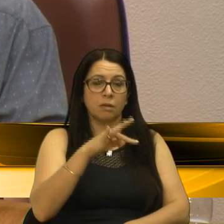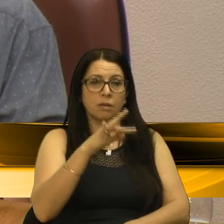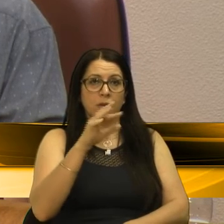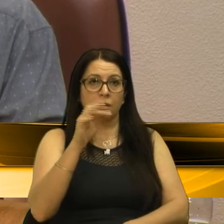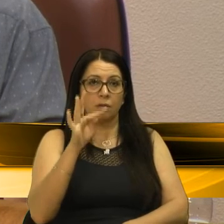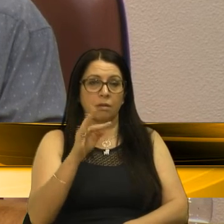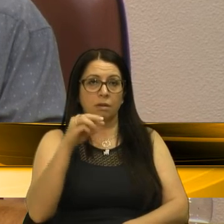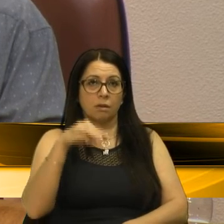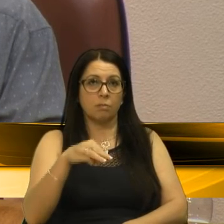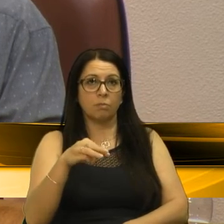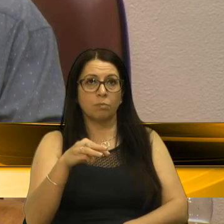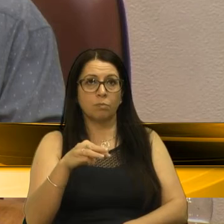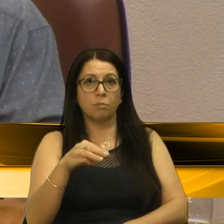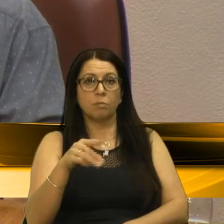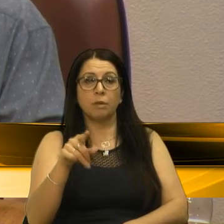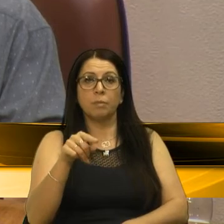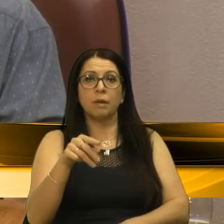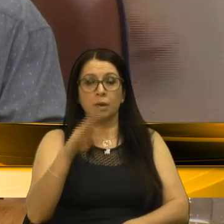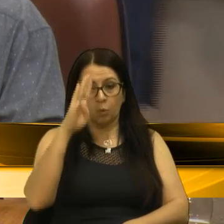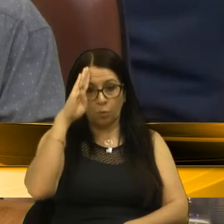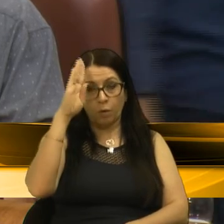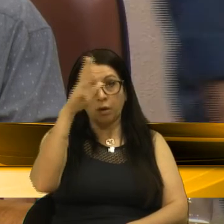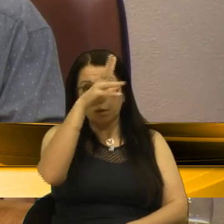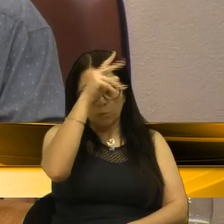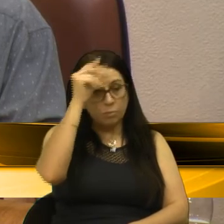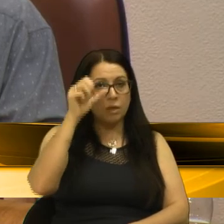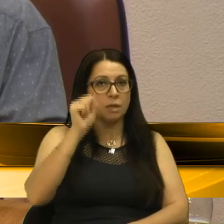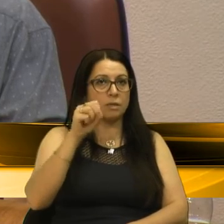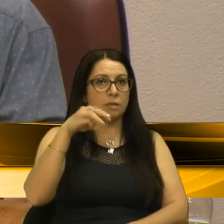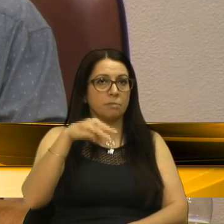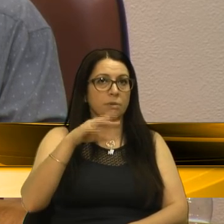SMTTM, Ronda Móvel pela Guarda Municipal,